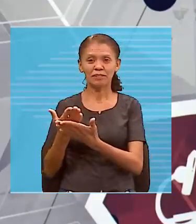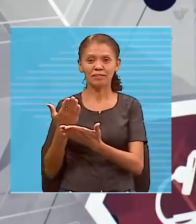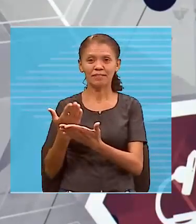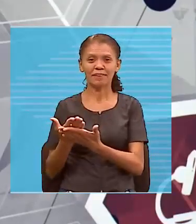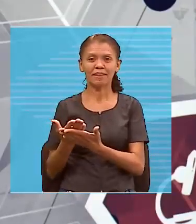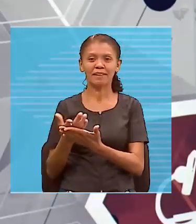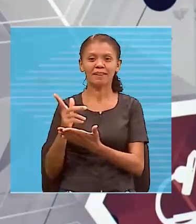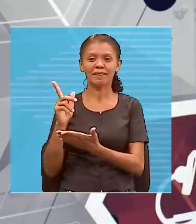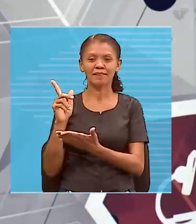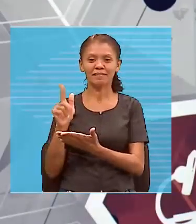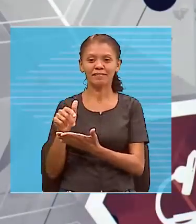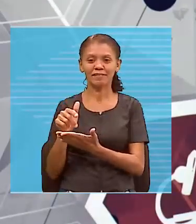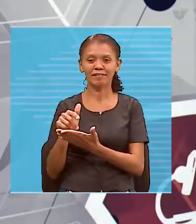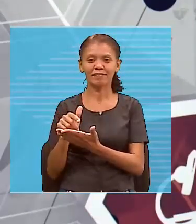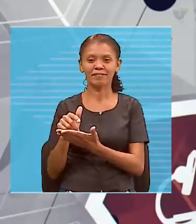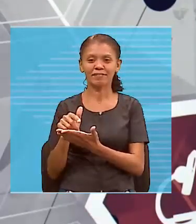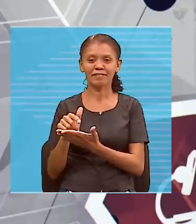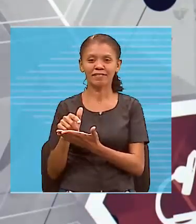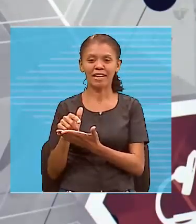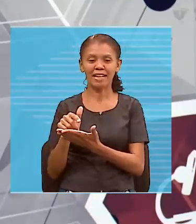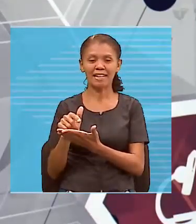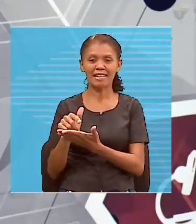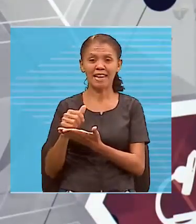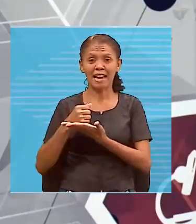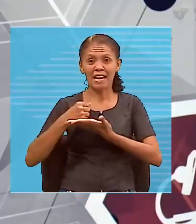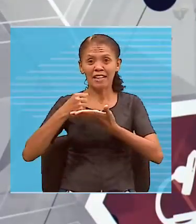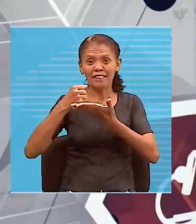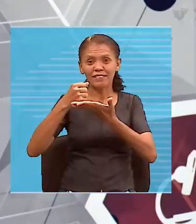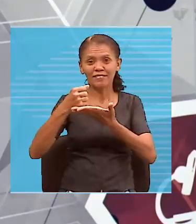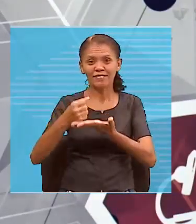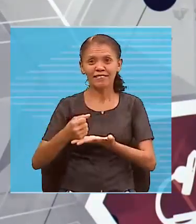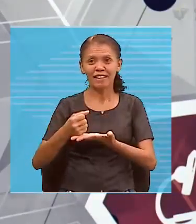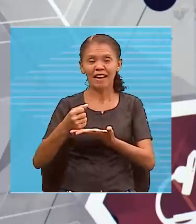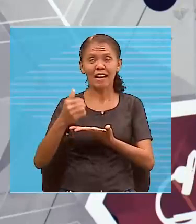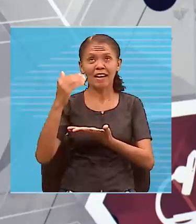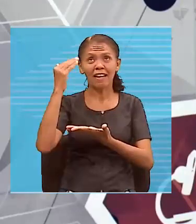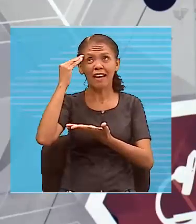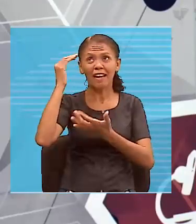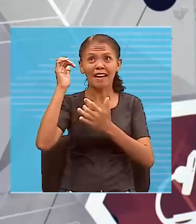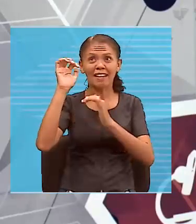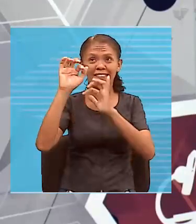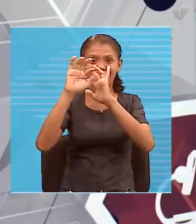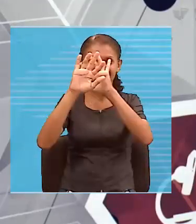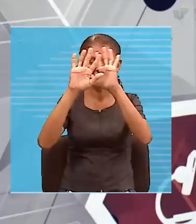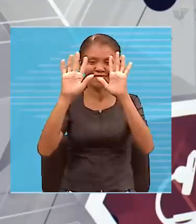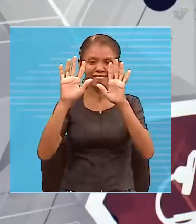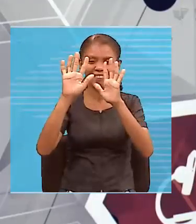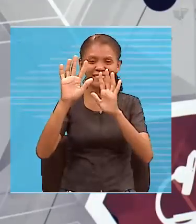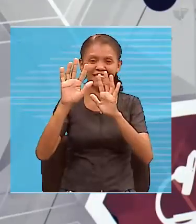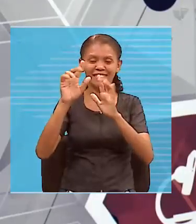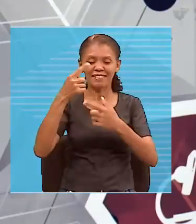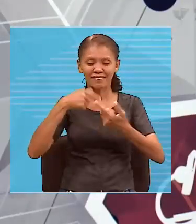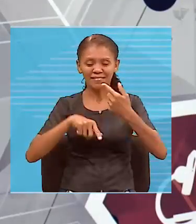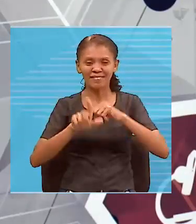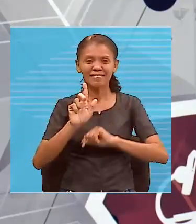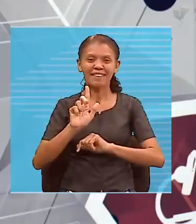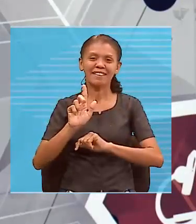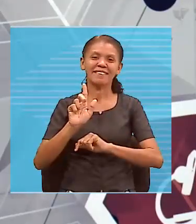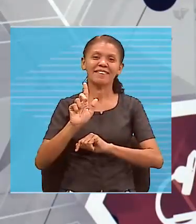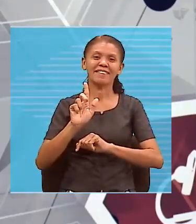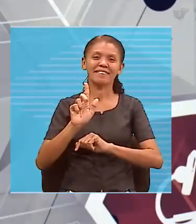trazer muita divisa muitas divisas para você e sua família para o seu futuro então Desejo a todos vocês sucesso